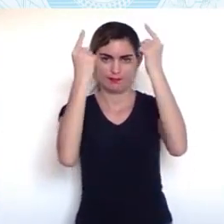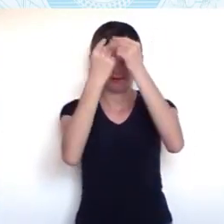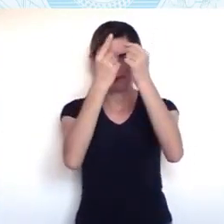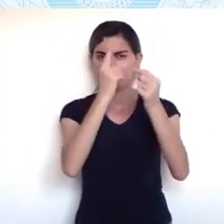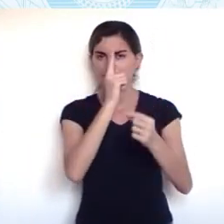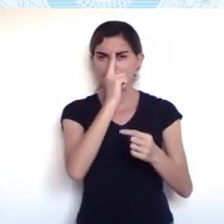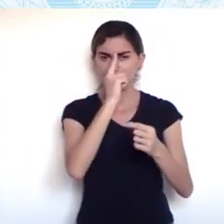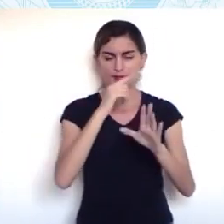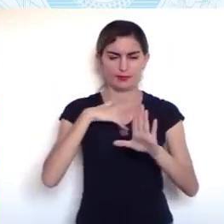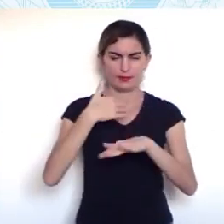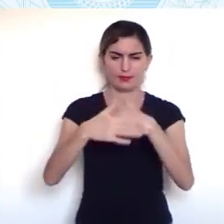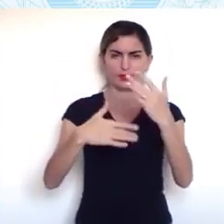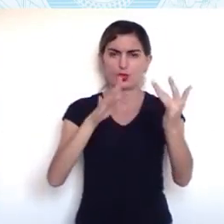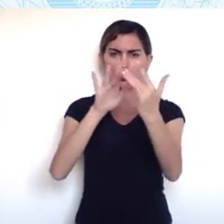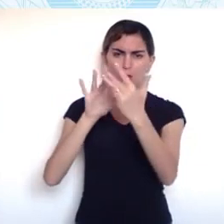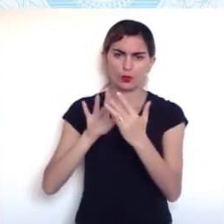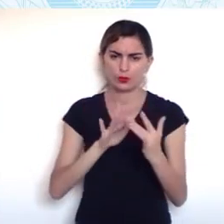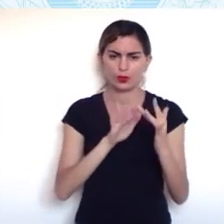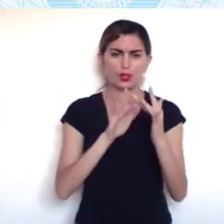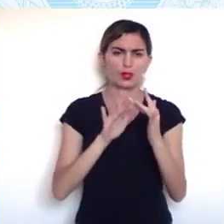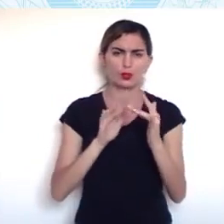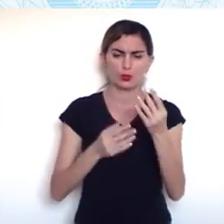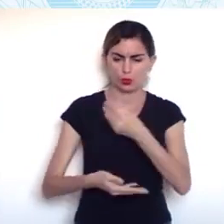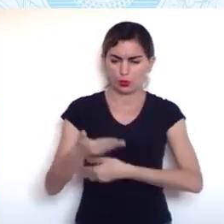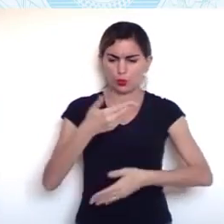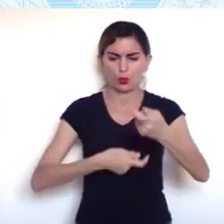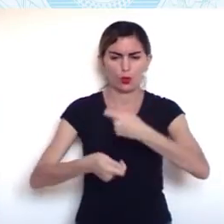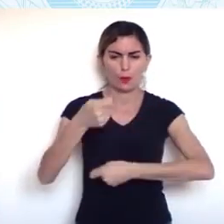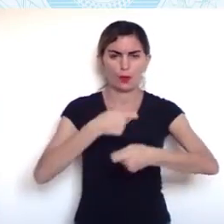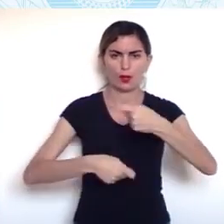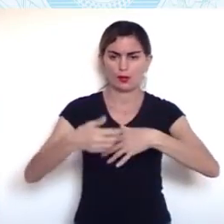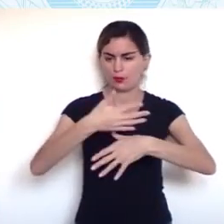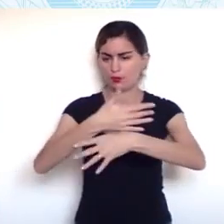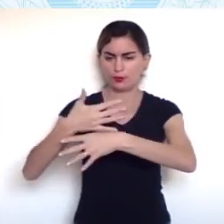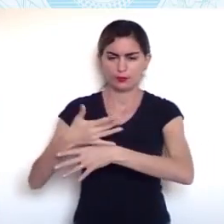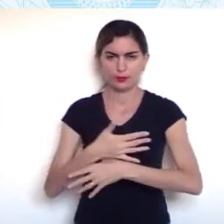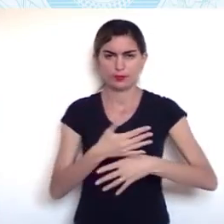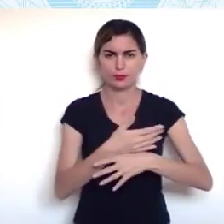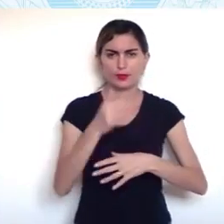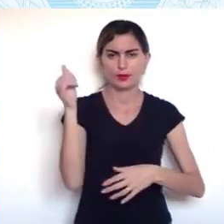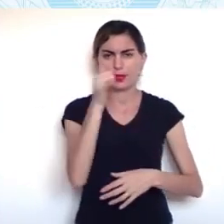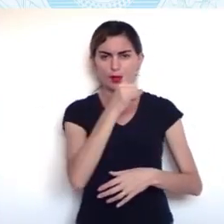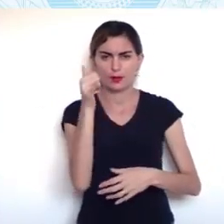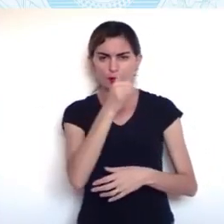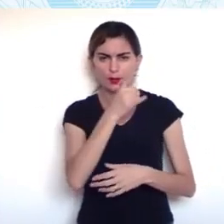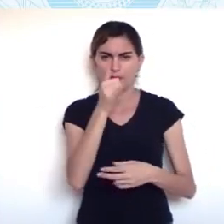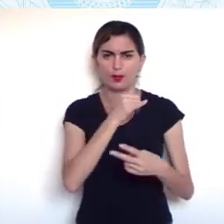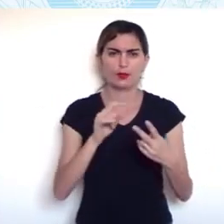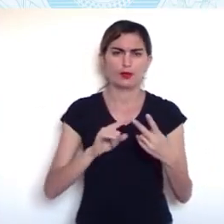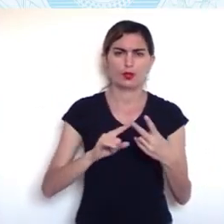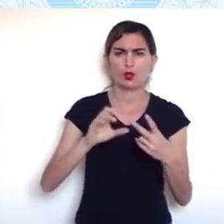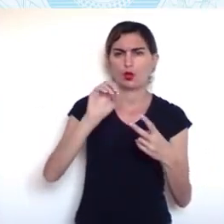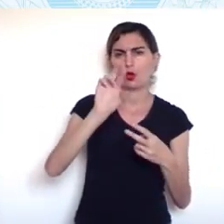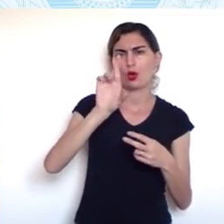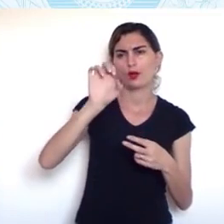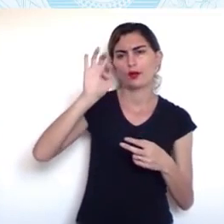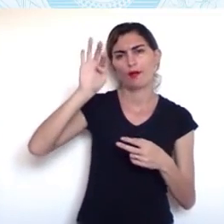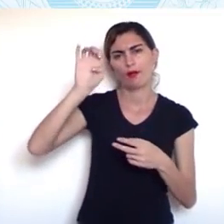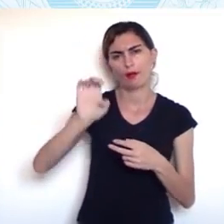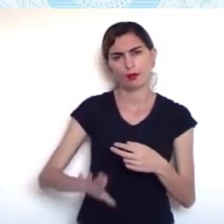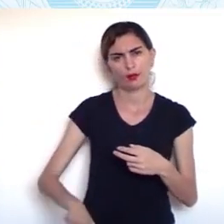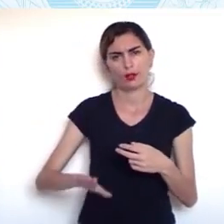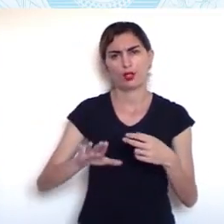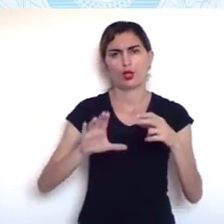grega, através do contato comercial das cidades italianas com o